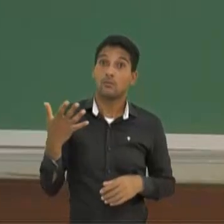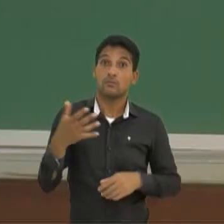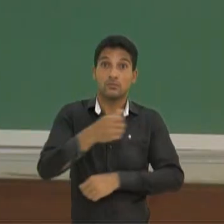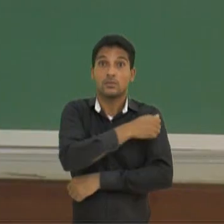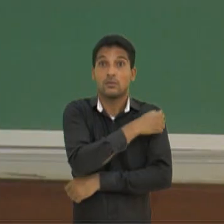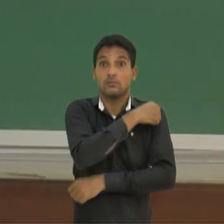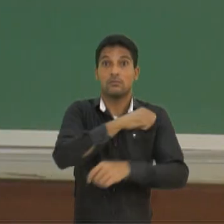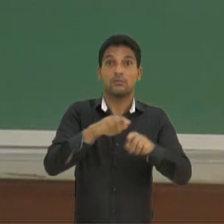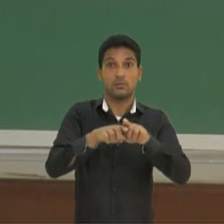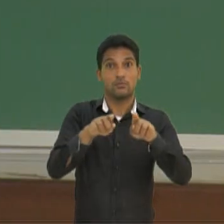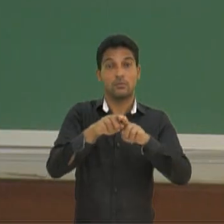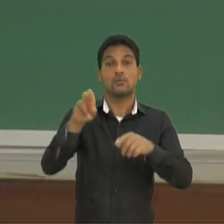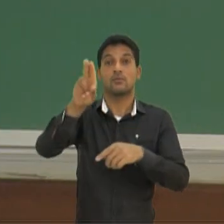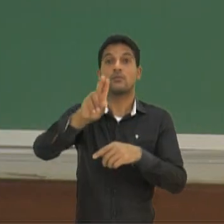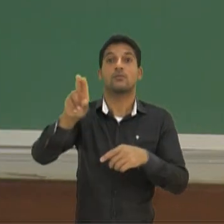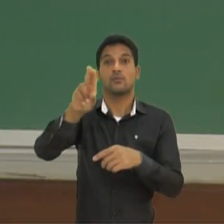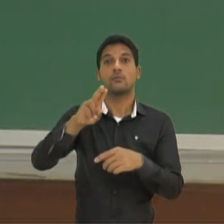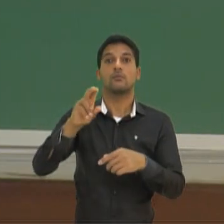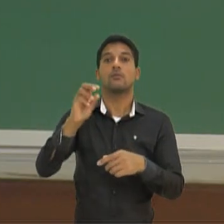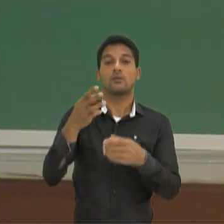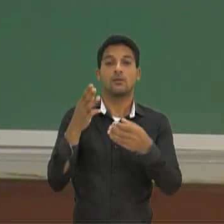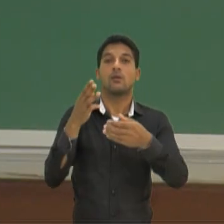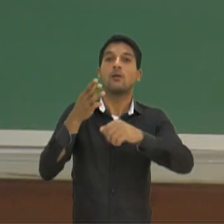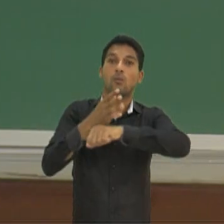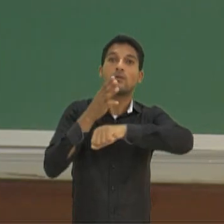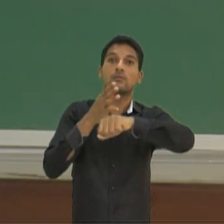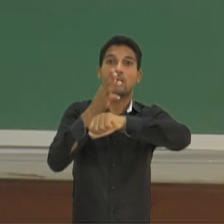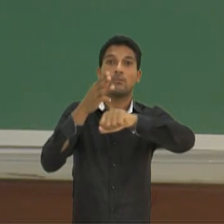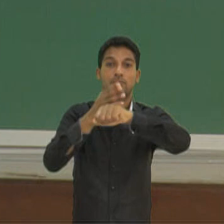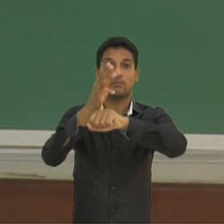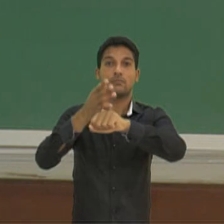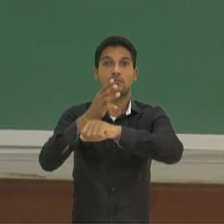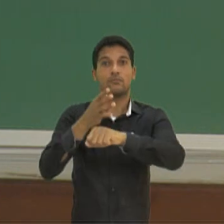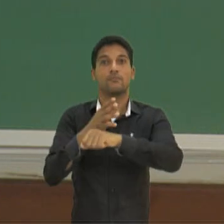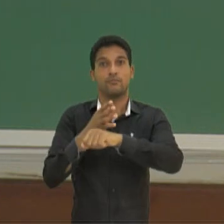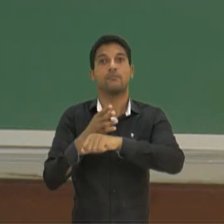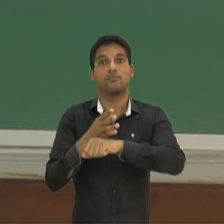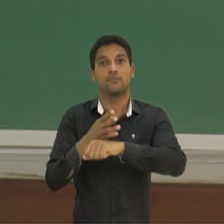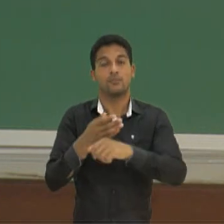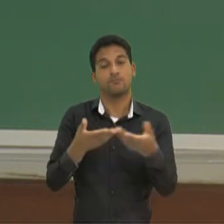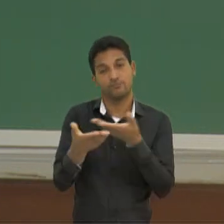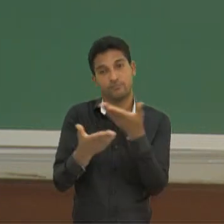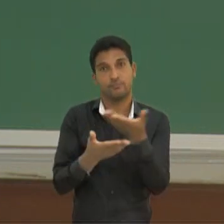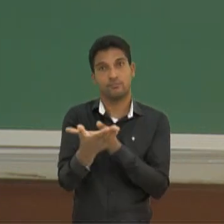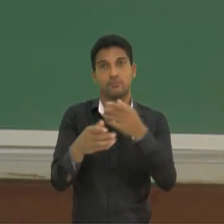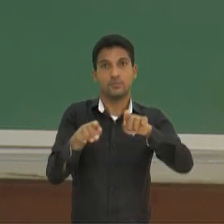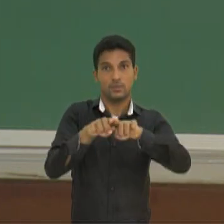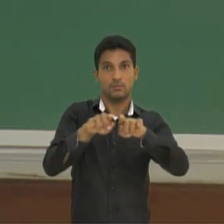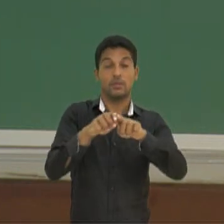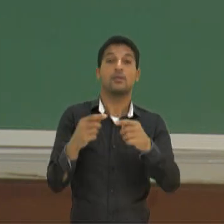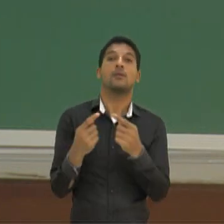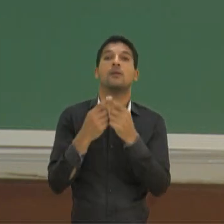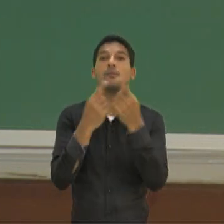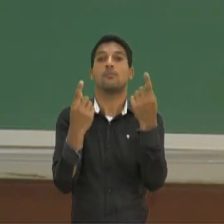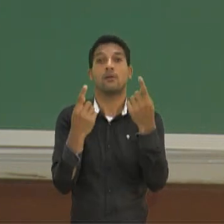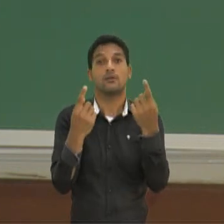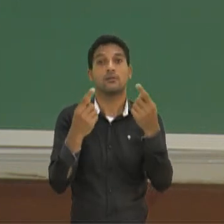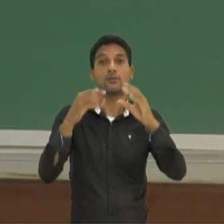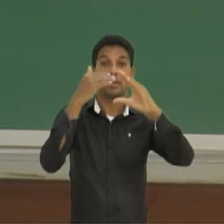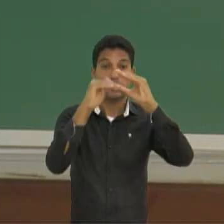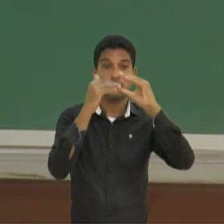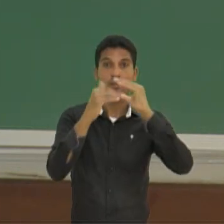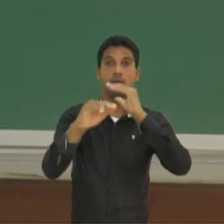grupos montados ali das turmas e etc. Né, mas a gente ainda tem, né, no e-mail uma modalidade, digamos assim,